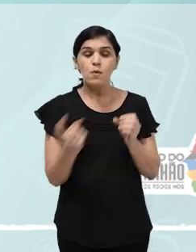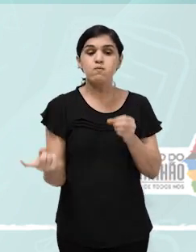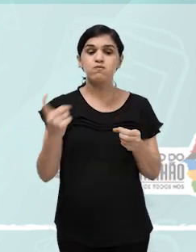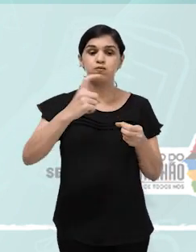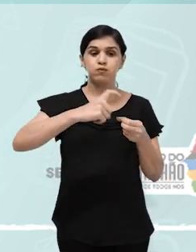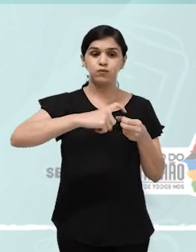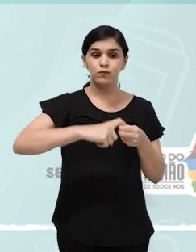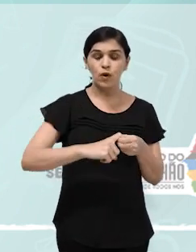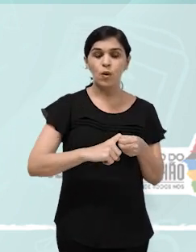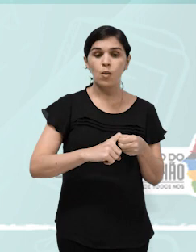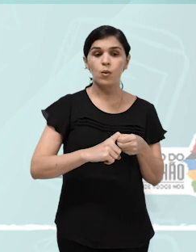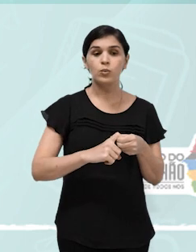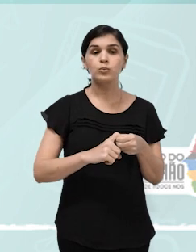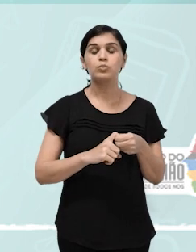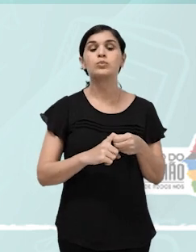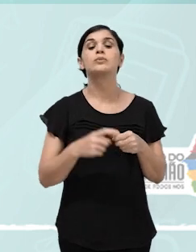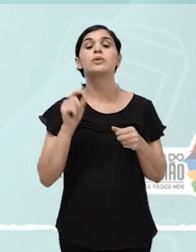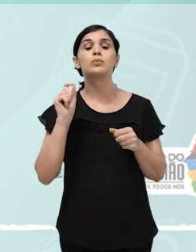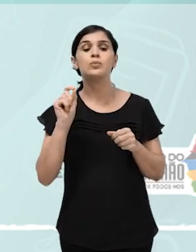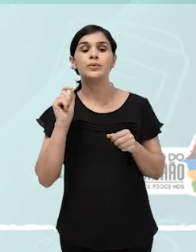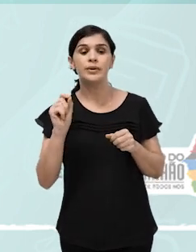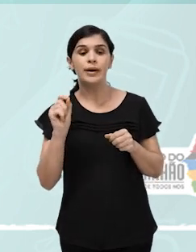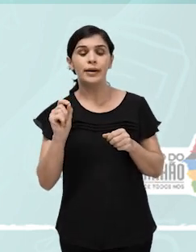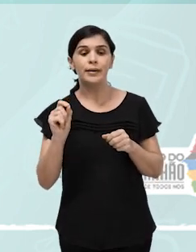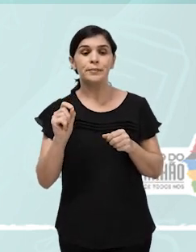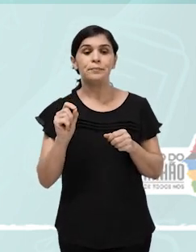quê? Fé religiosa,